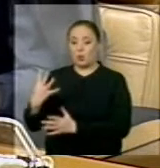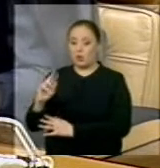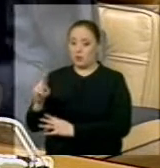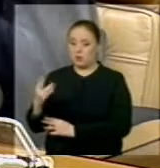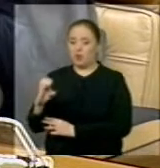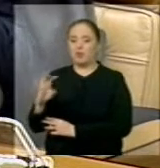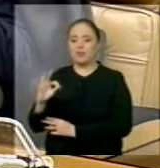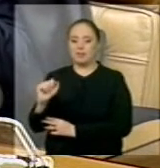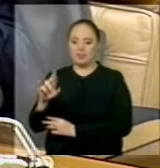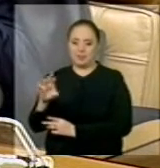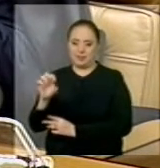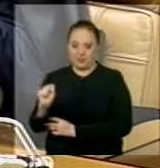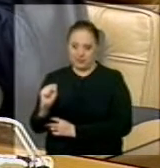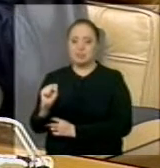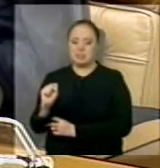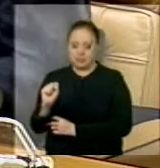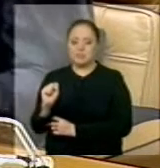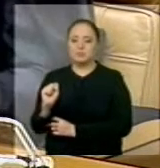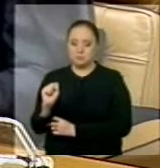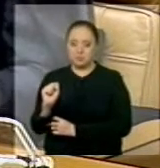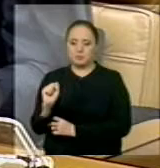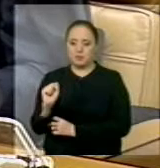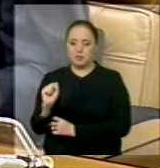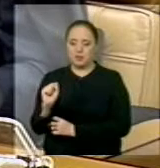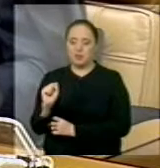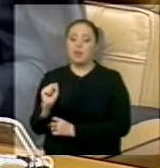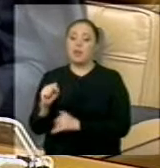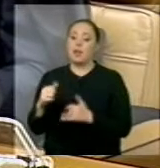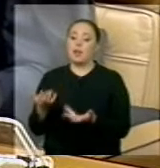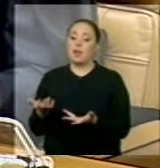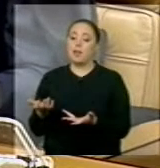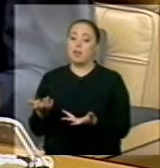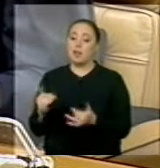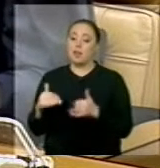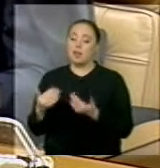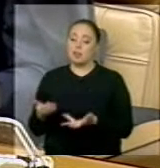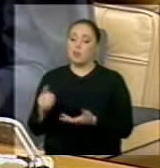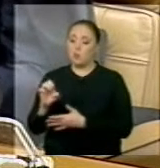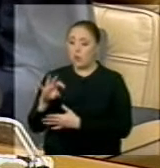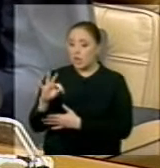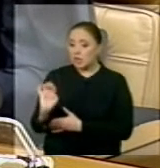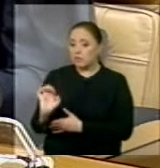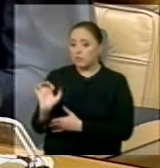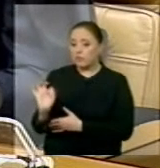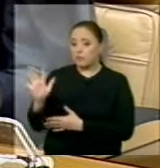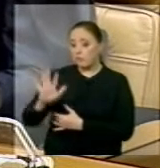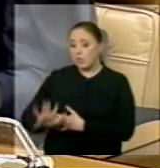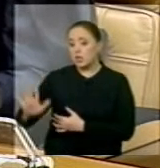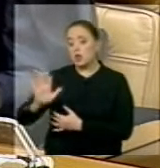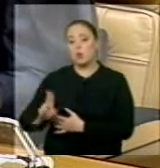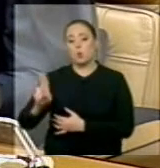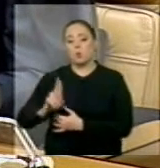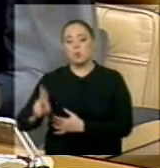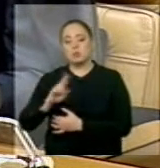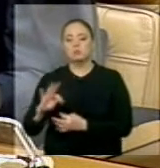rurais, de até 4 módulos fiscais, devendo o ente federal utilizar-se de todos os